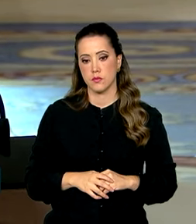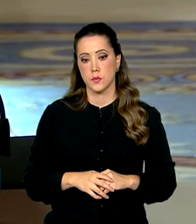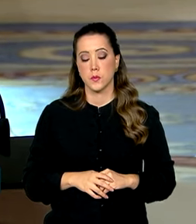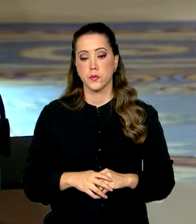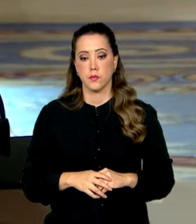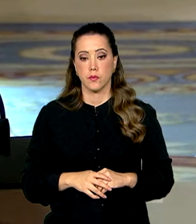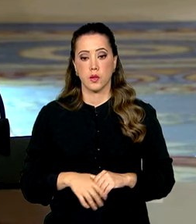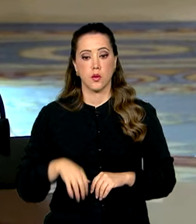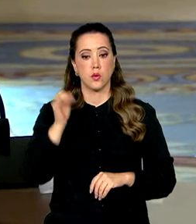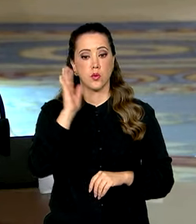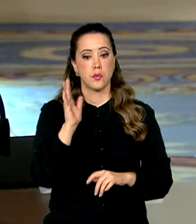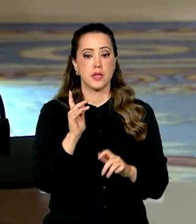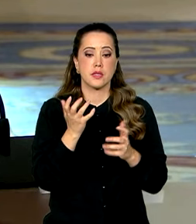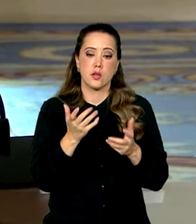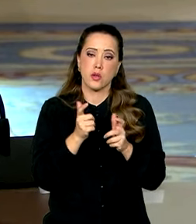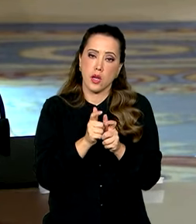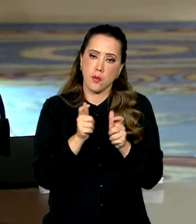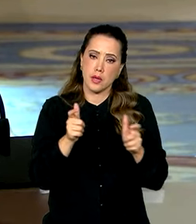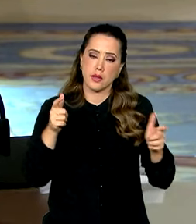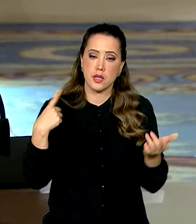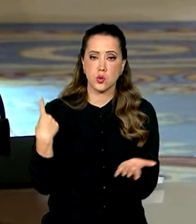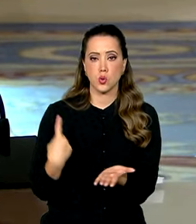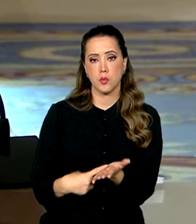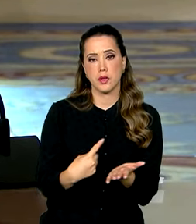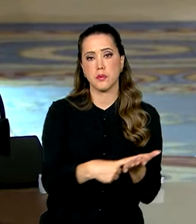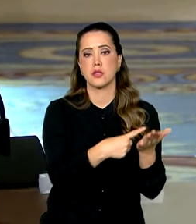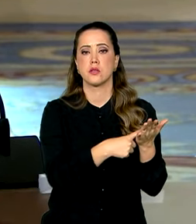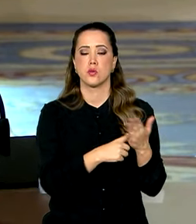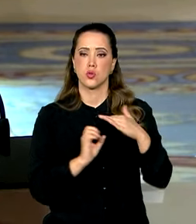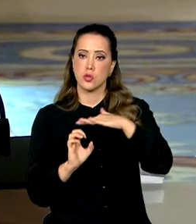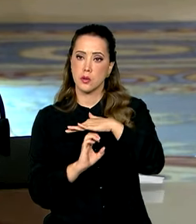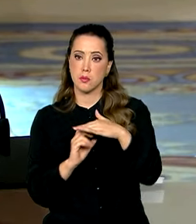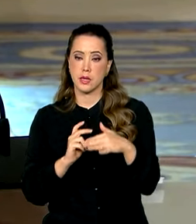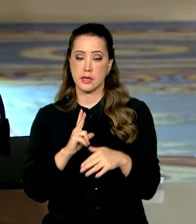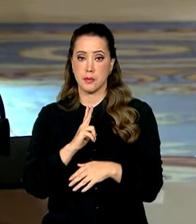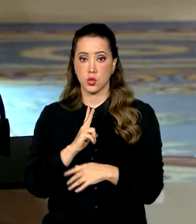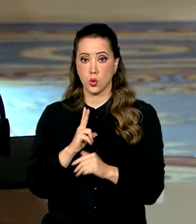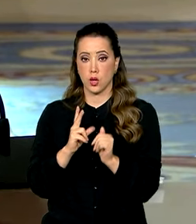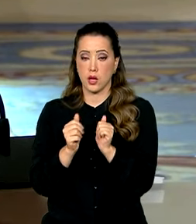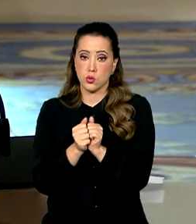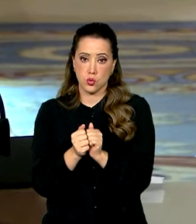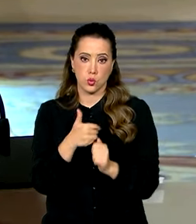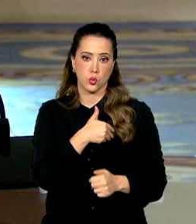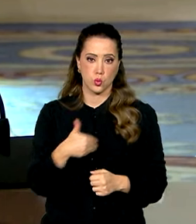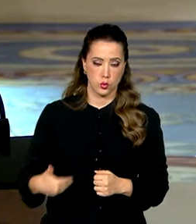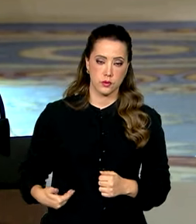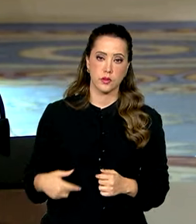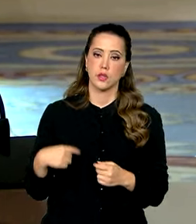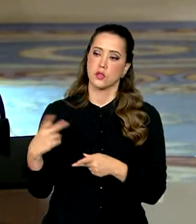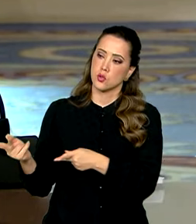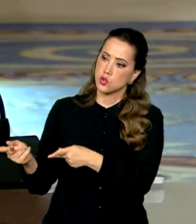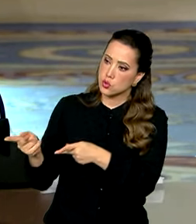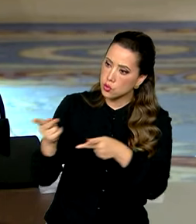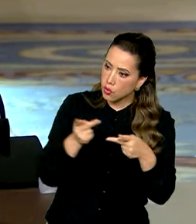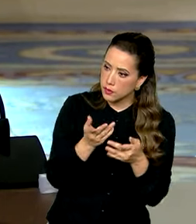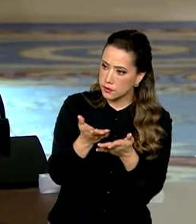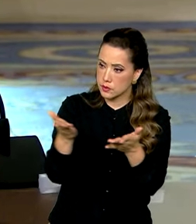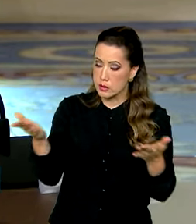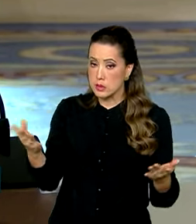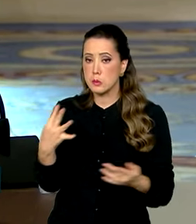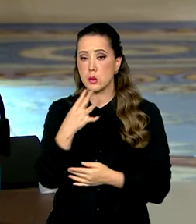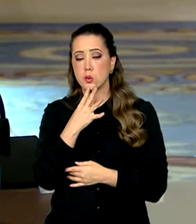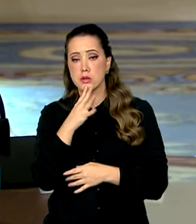portanto, quer ampliar essas parcerias público-privado e convidamos para que possamos conhecer